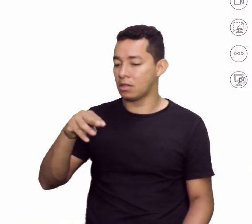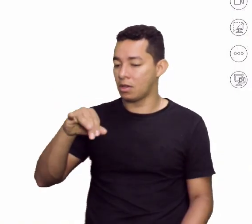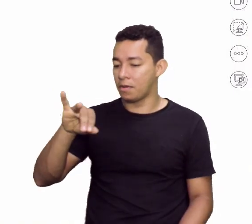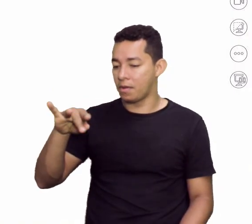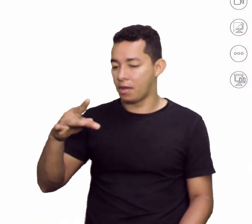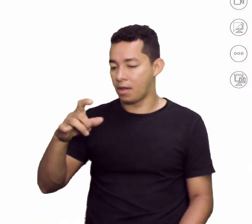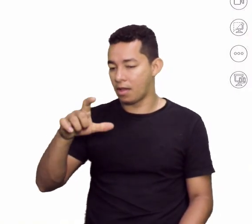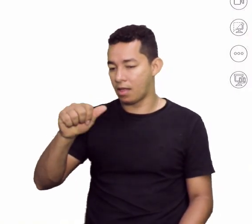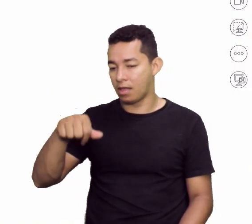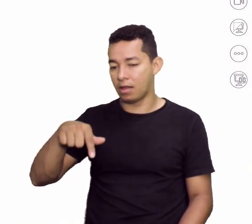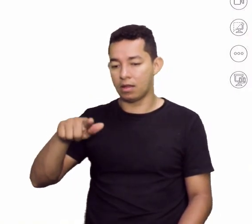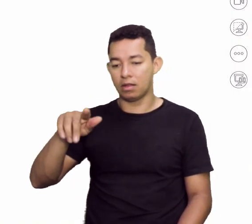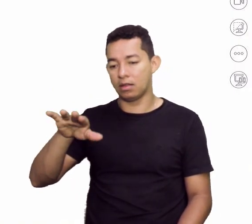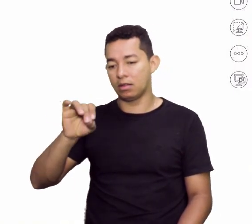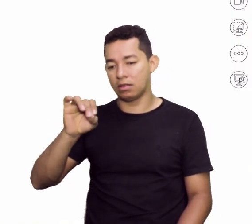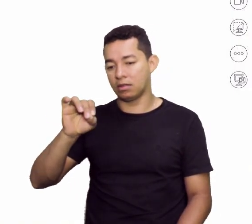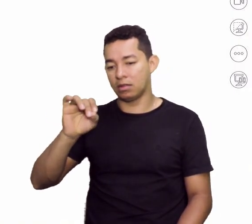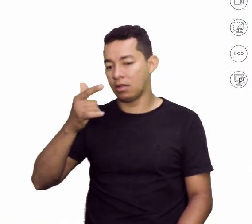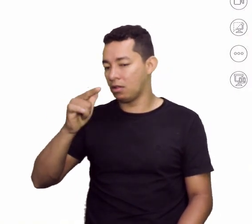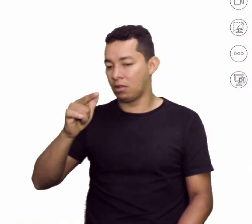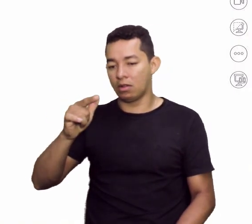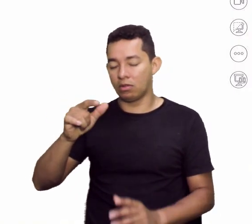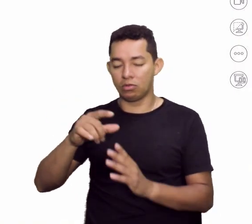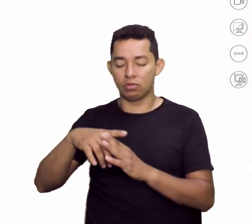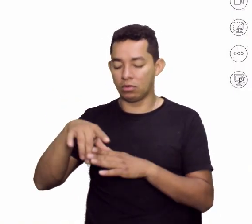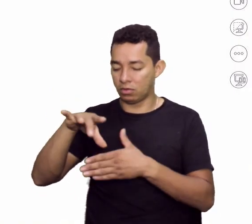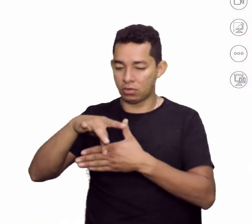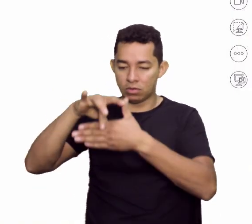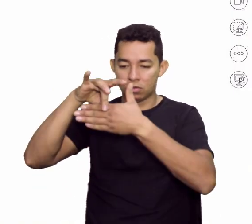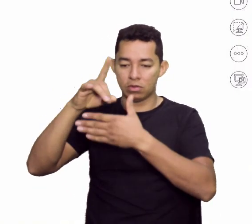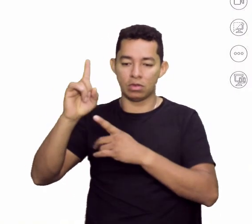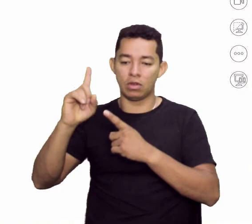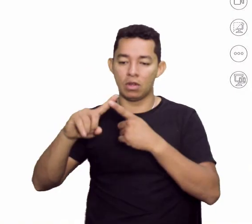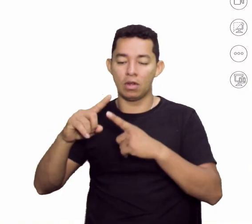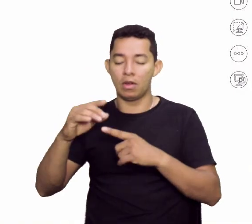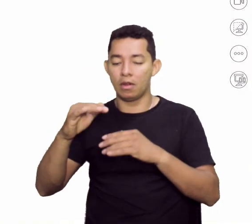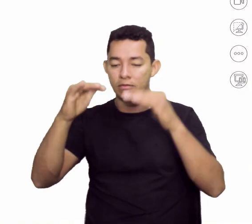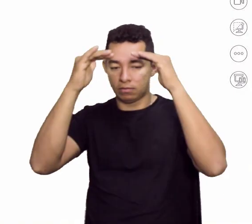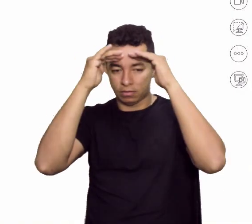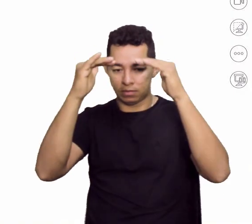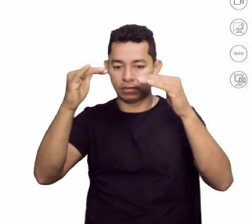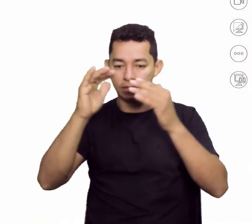Michelangelo, nada disso, nada de destaque, porque eles estavam obedecendo